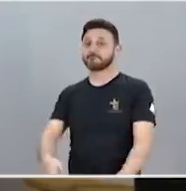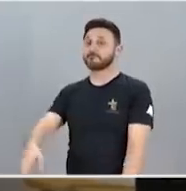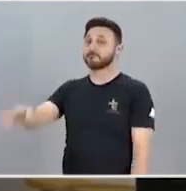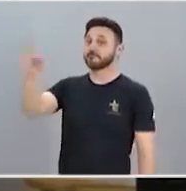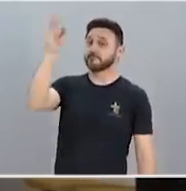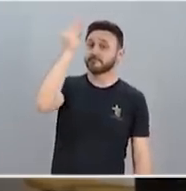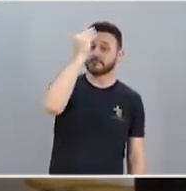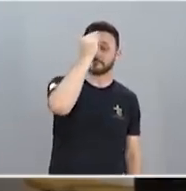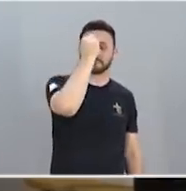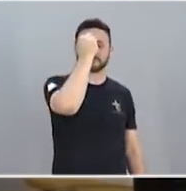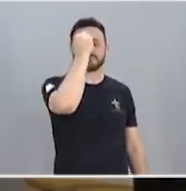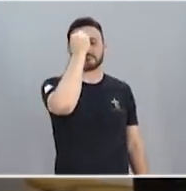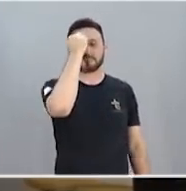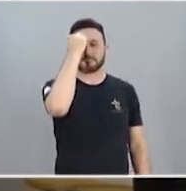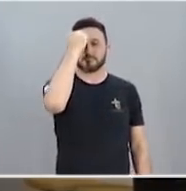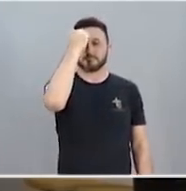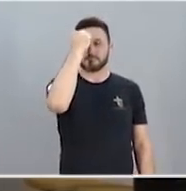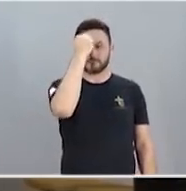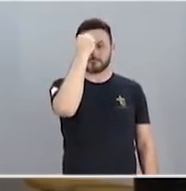Em nome do